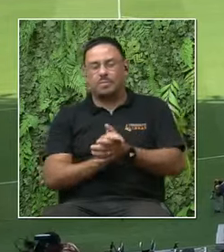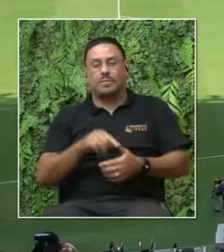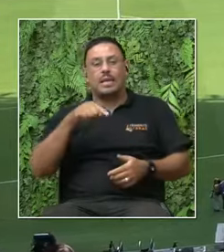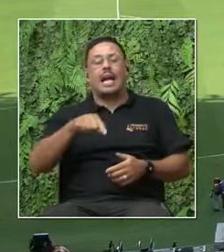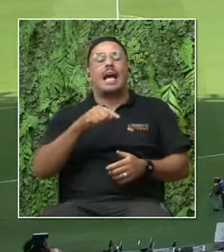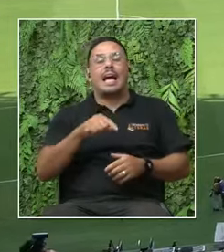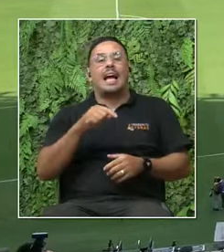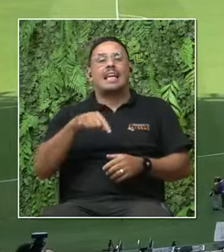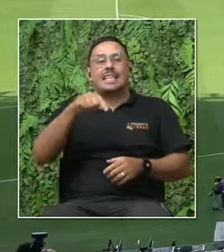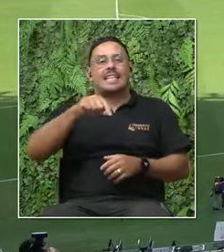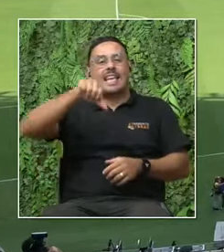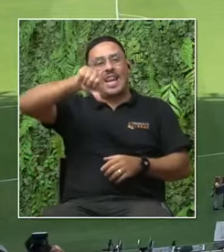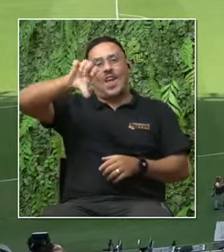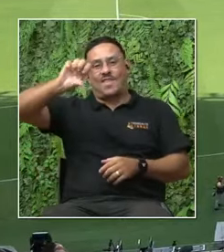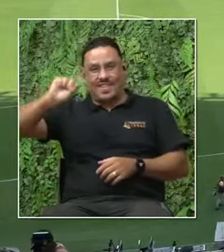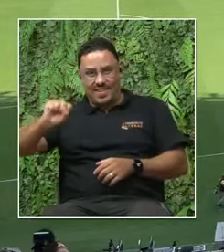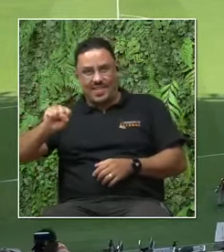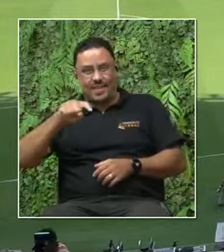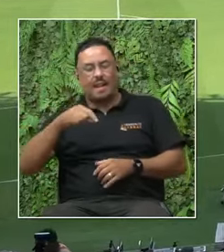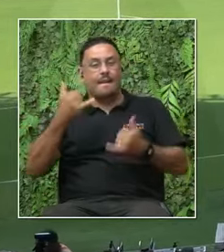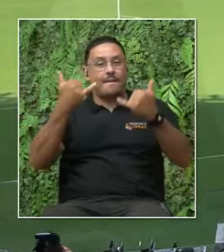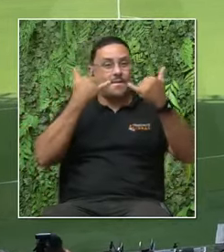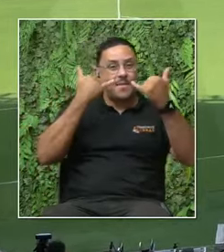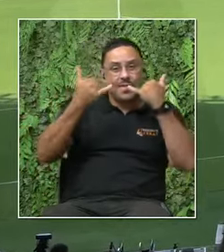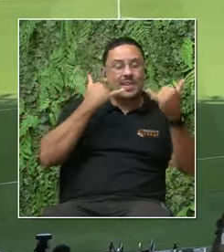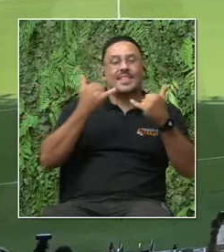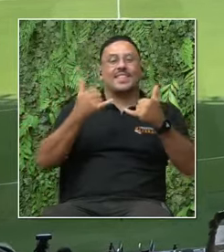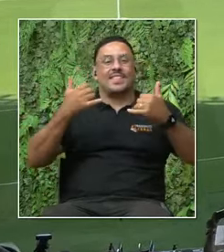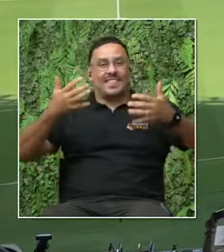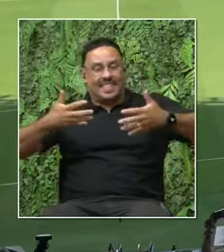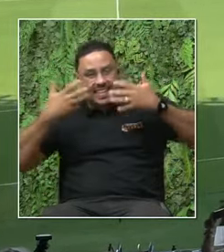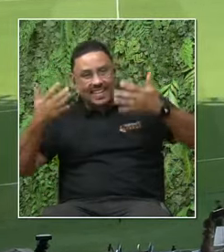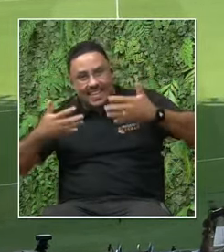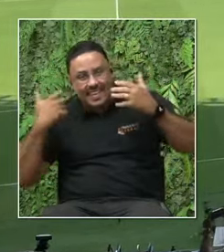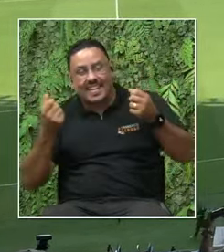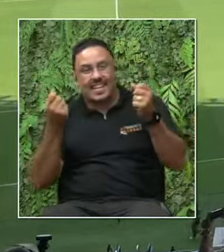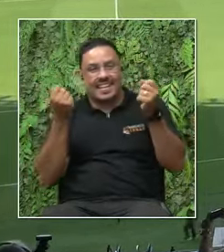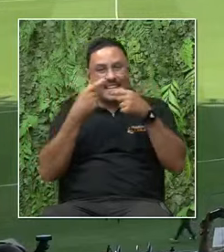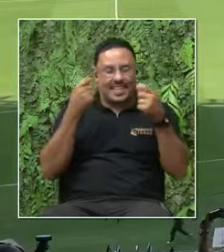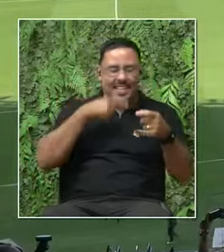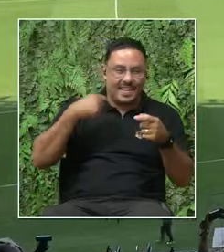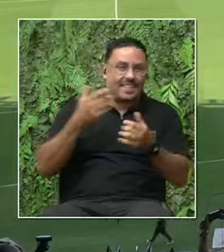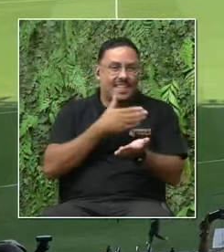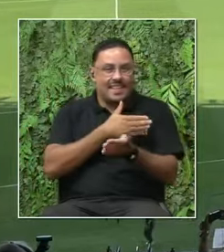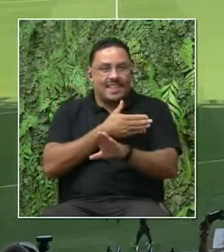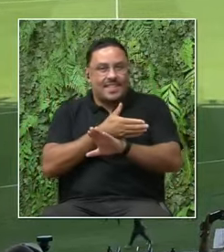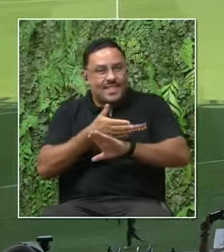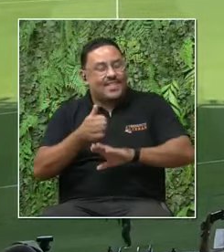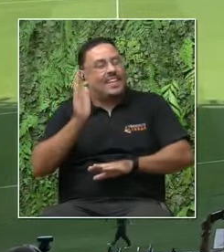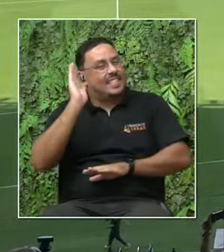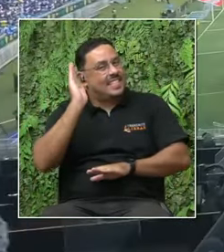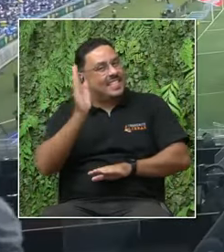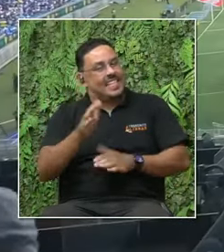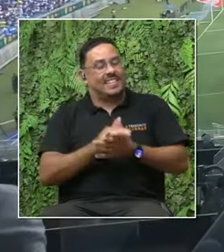na 98 com informação com bom humor e tudo que você tá acostumado a ver com a gente